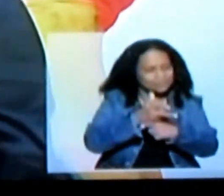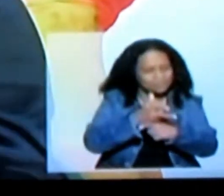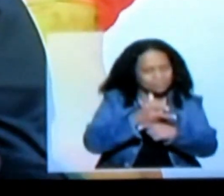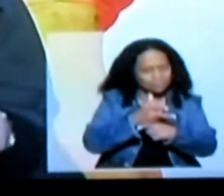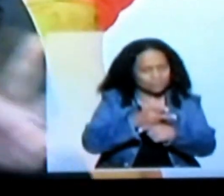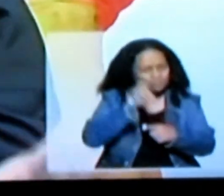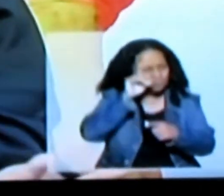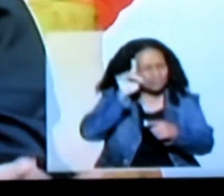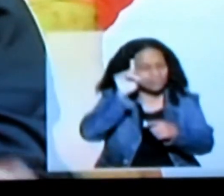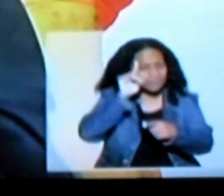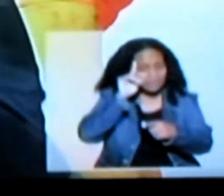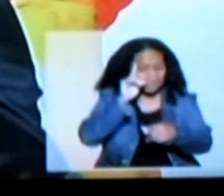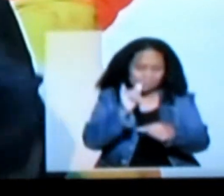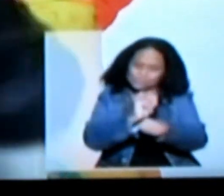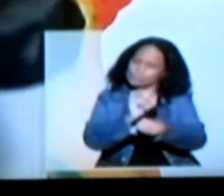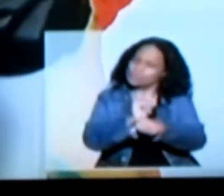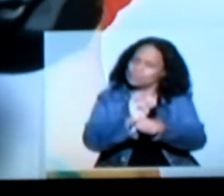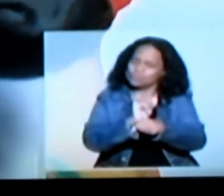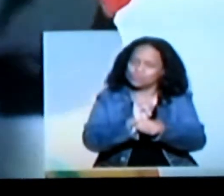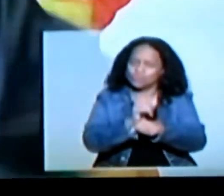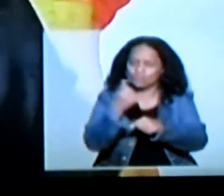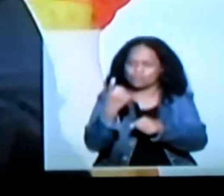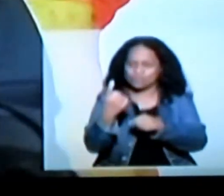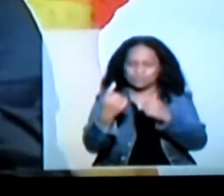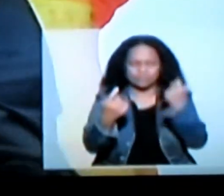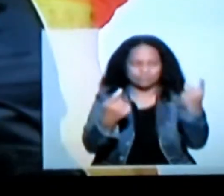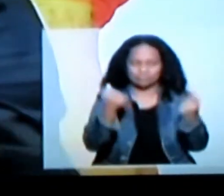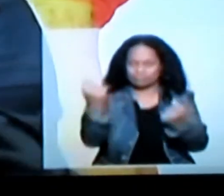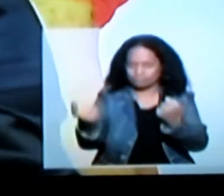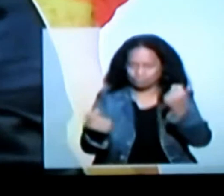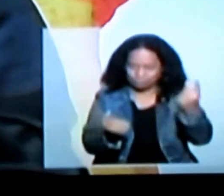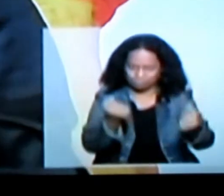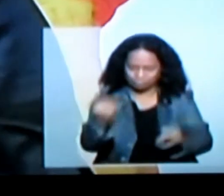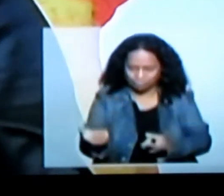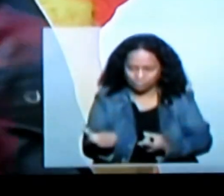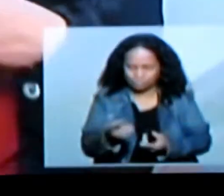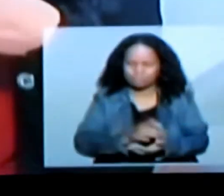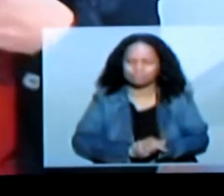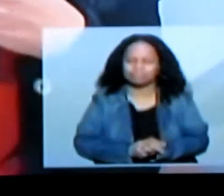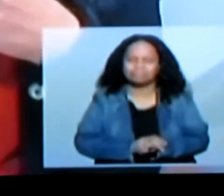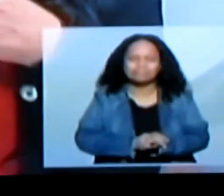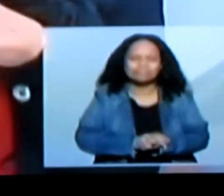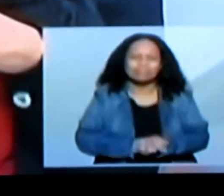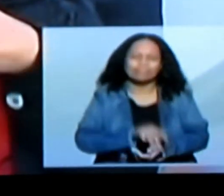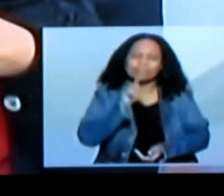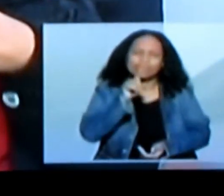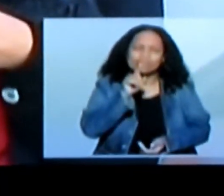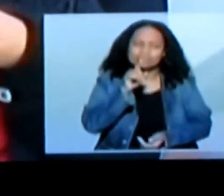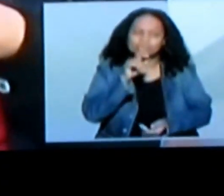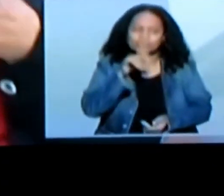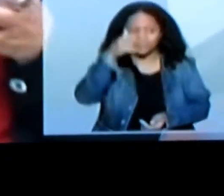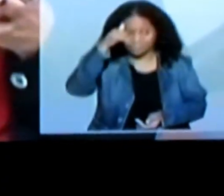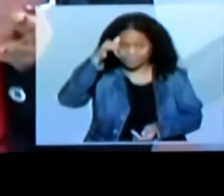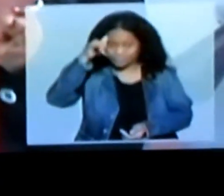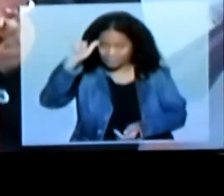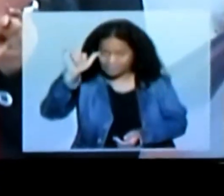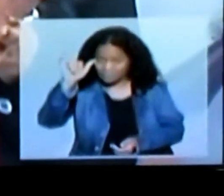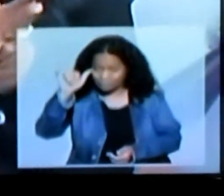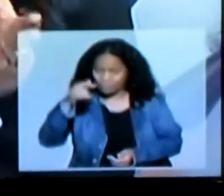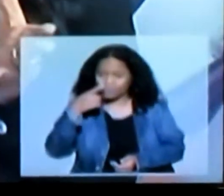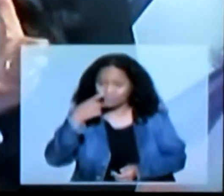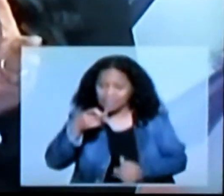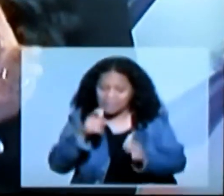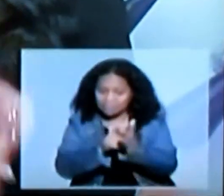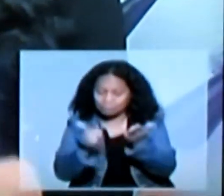dia. O blog é diariamente e no YouTube é dia sim, dia não, né? Porque eu trabalho. Vocês acham, porque assim, vocês evitam